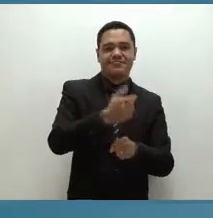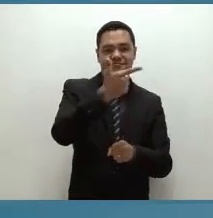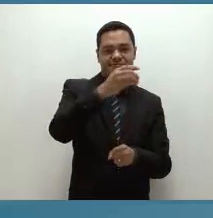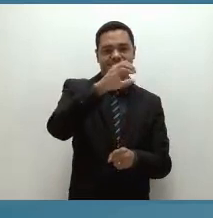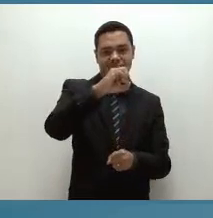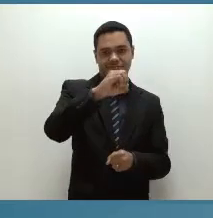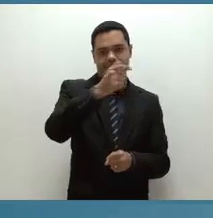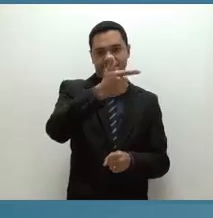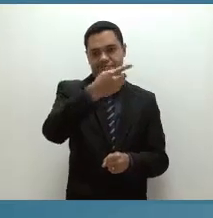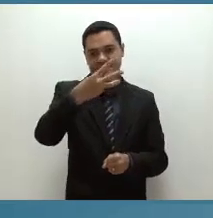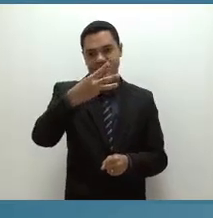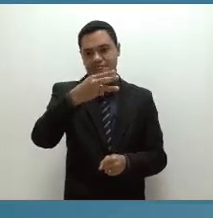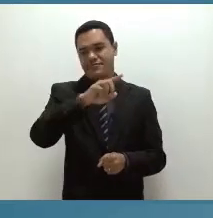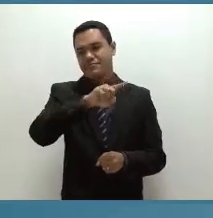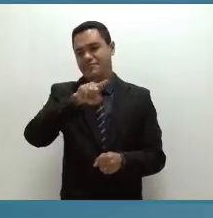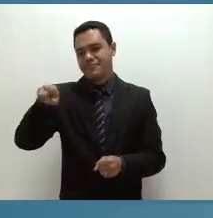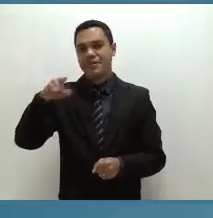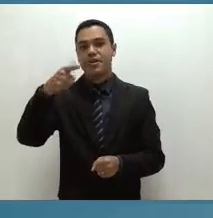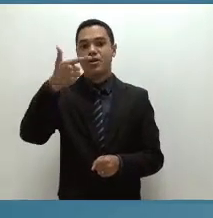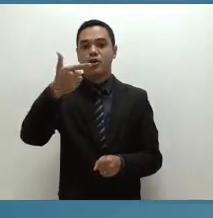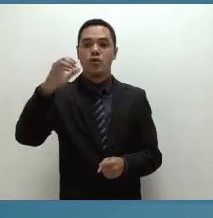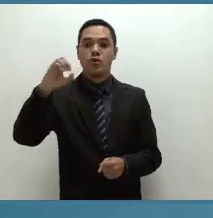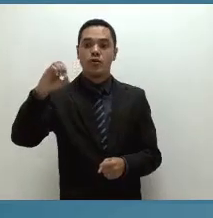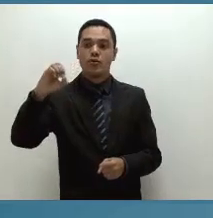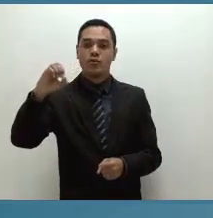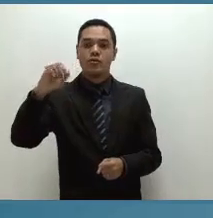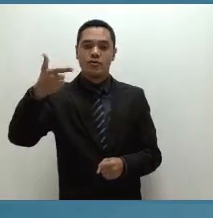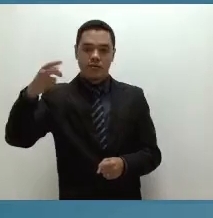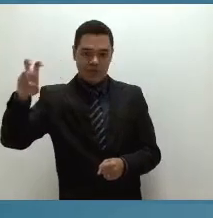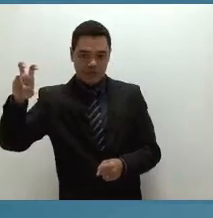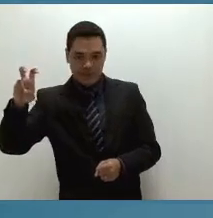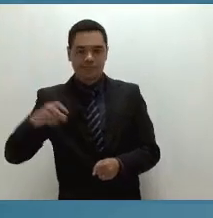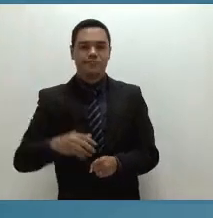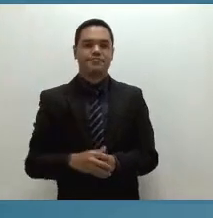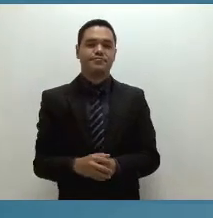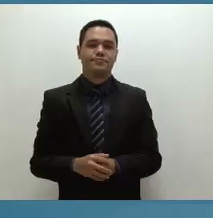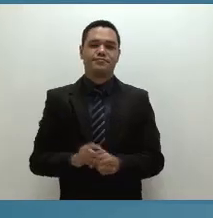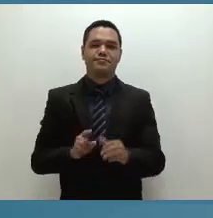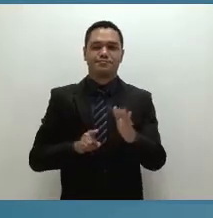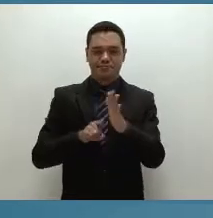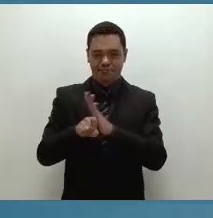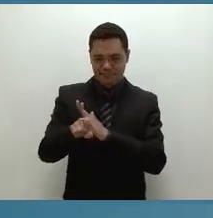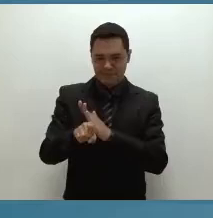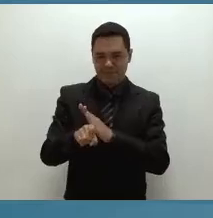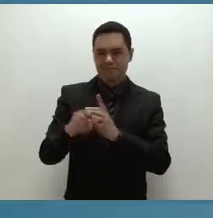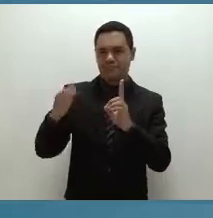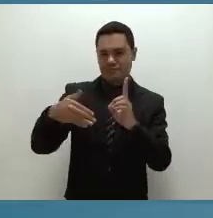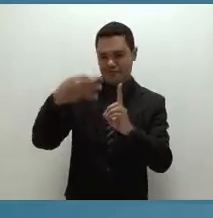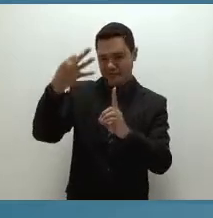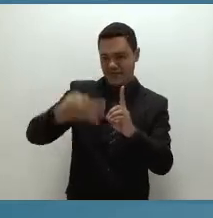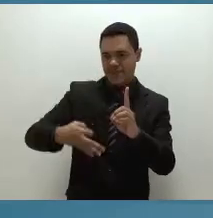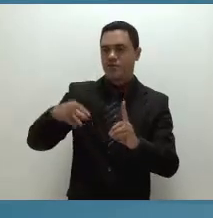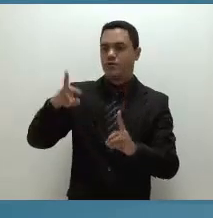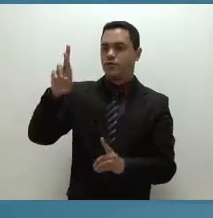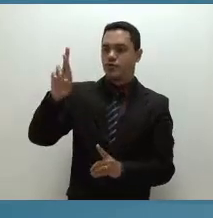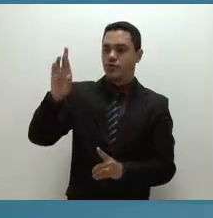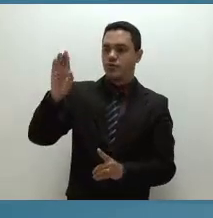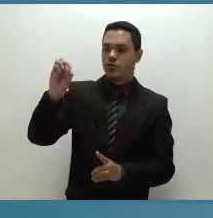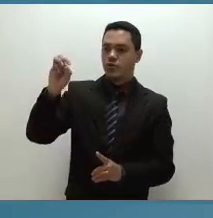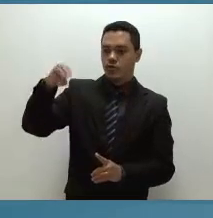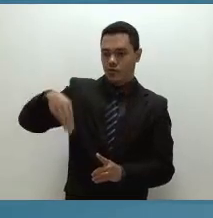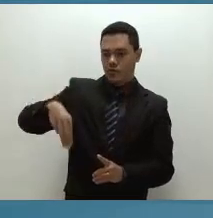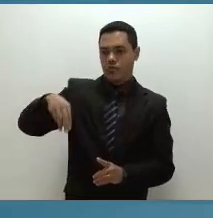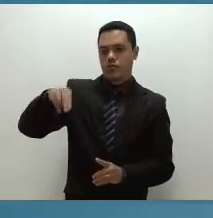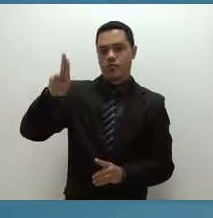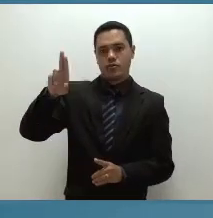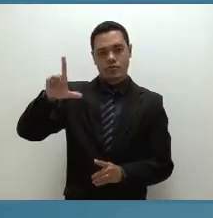2023-2025. Pergunto, desembargador Rômulo José Ferreira Nunes, Vossa Excelência concorre? Não,